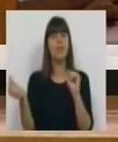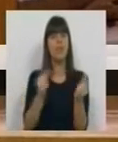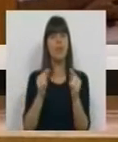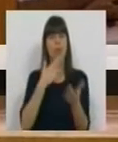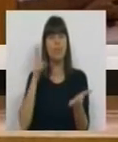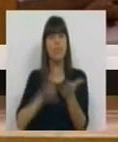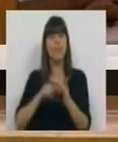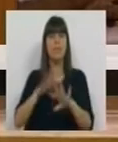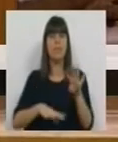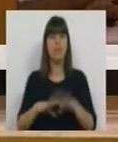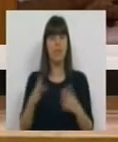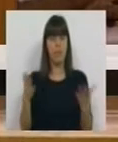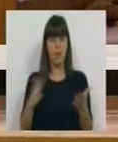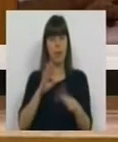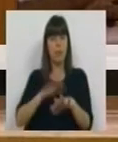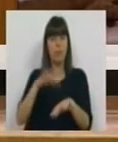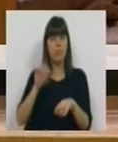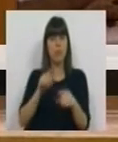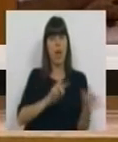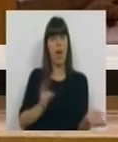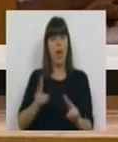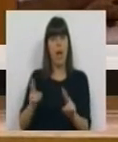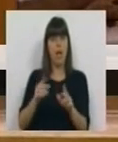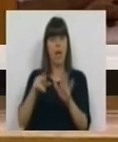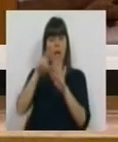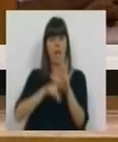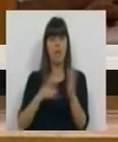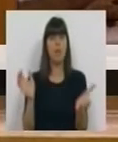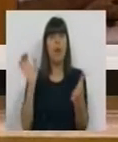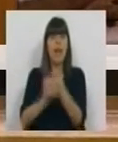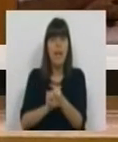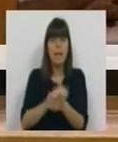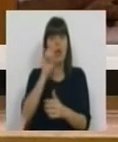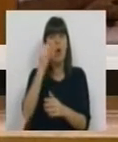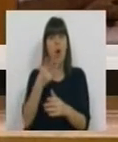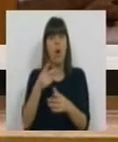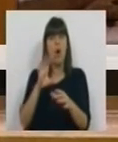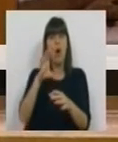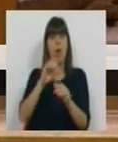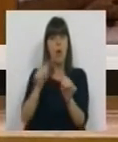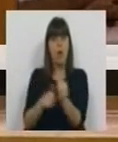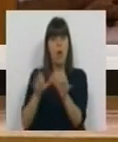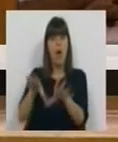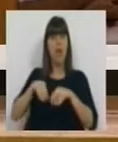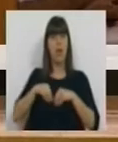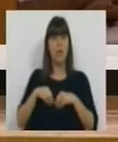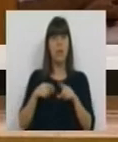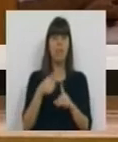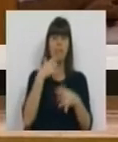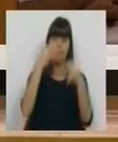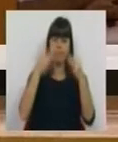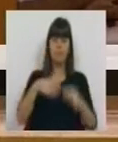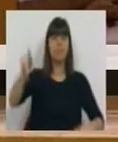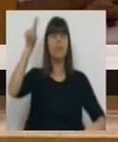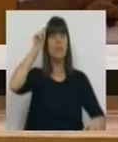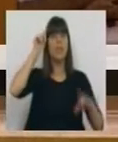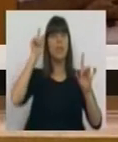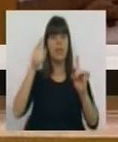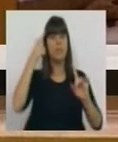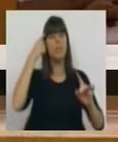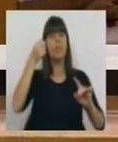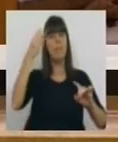discussões realizadas a propósito das alterações ao regime do casamento ou da coadoção. Afirmámos que respeitamos